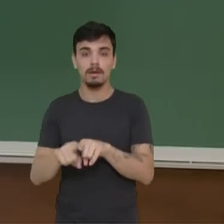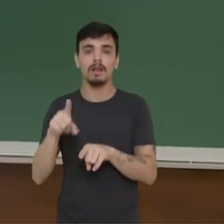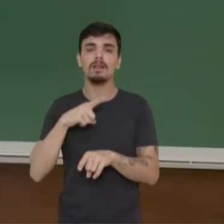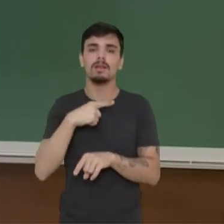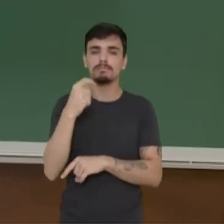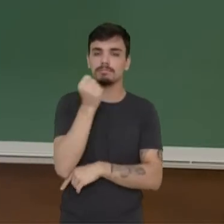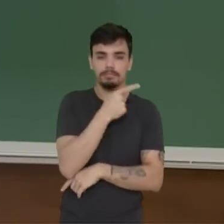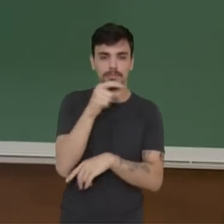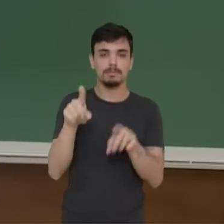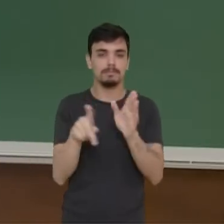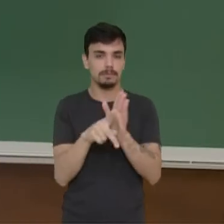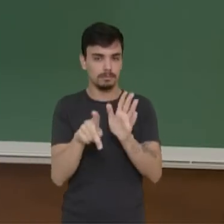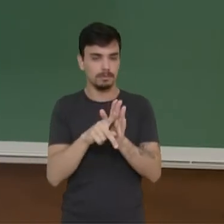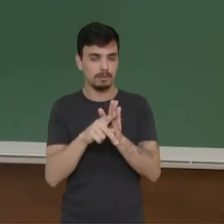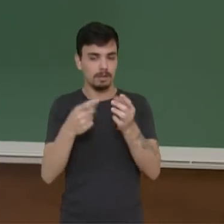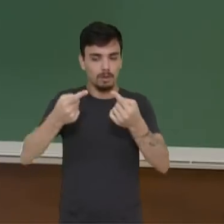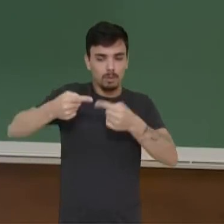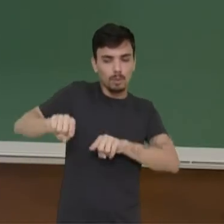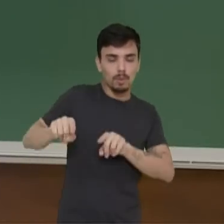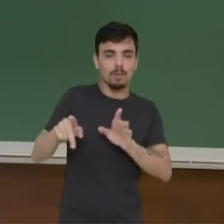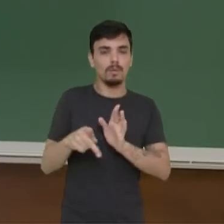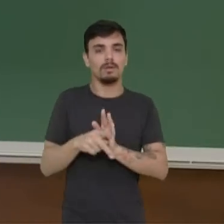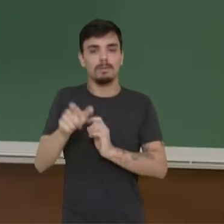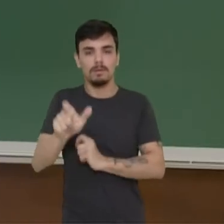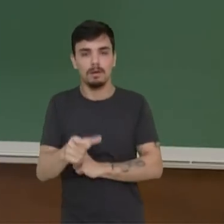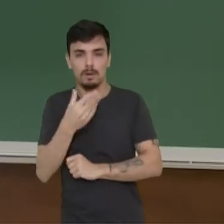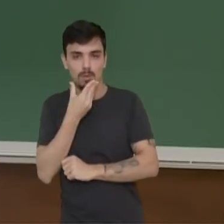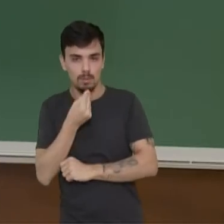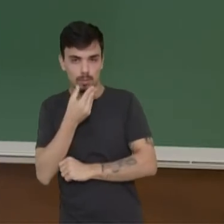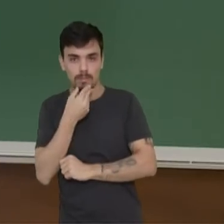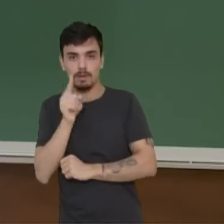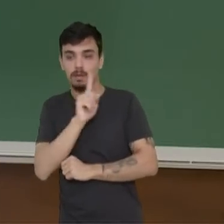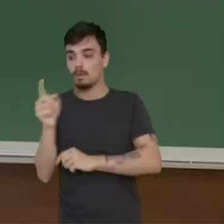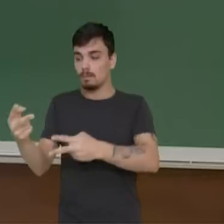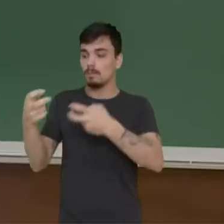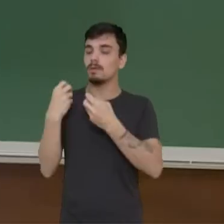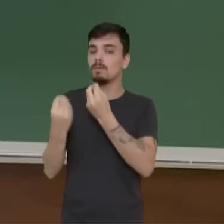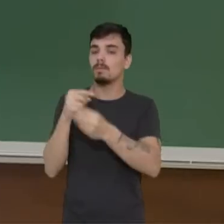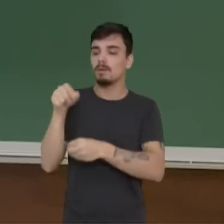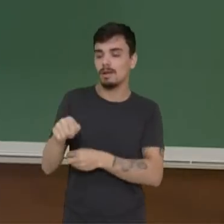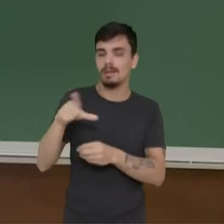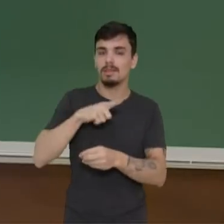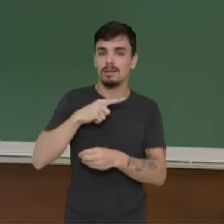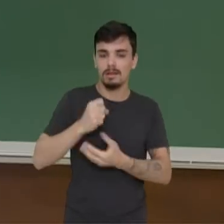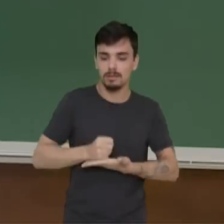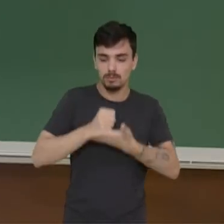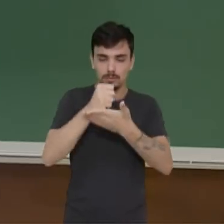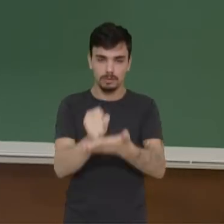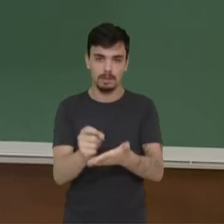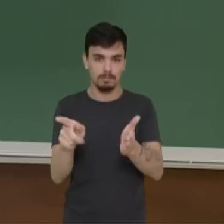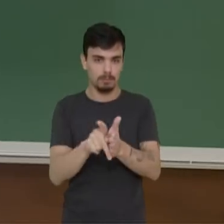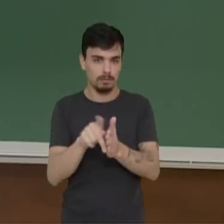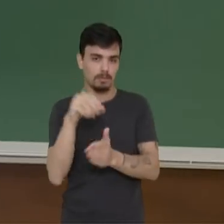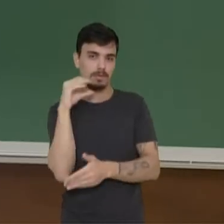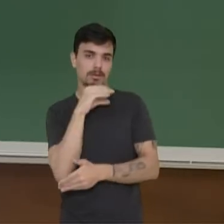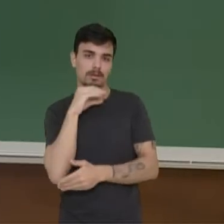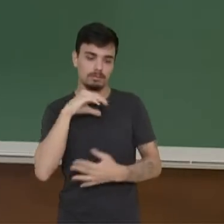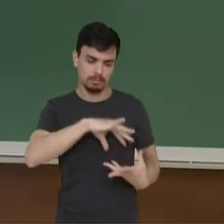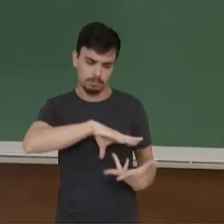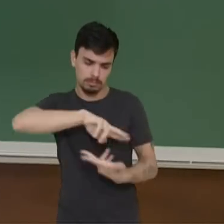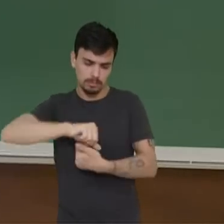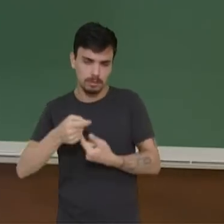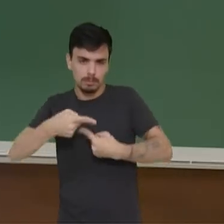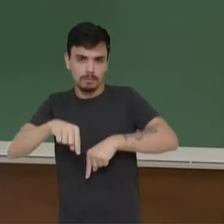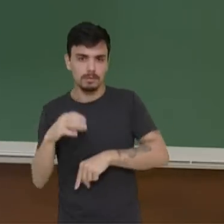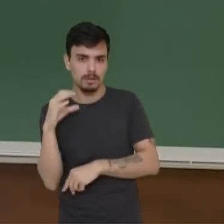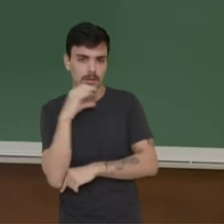ironia consiste nessa situação contraditória desse lenhador não perceber que ele mesmo está contribuindo para o aquecimento global e para provocar